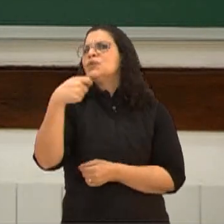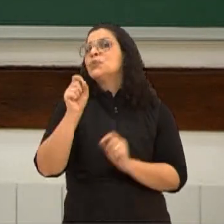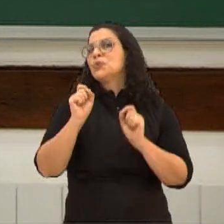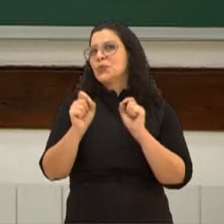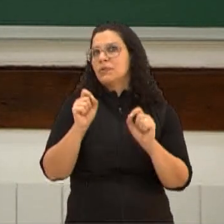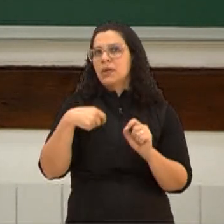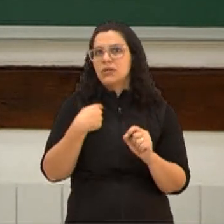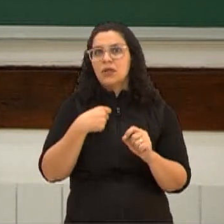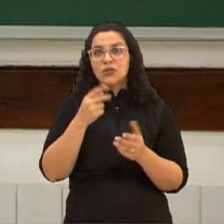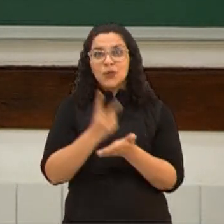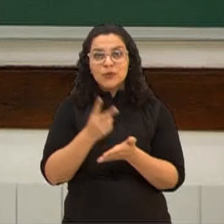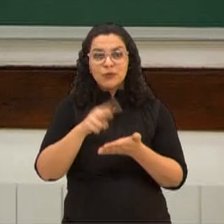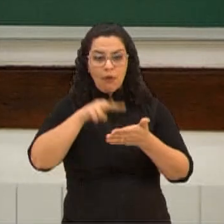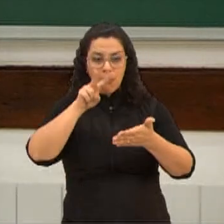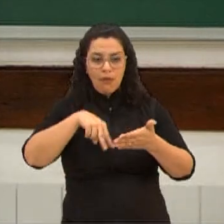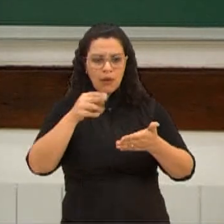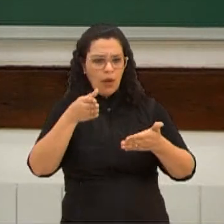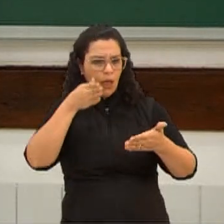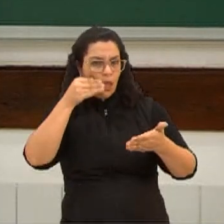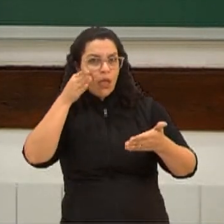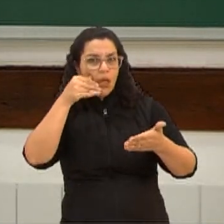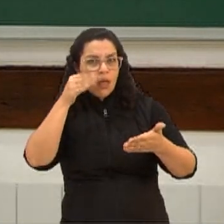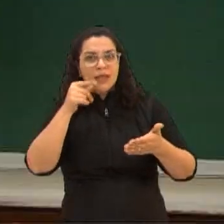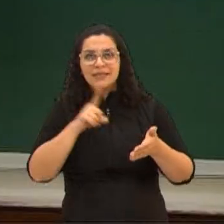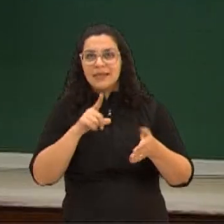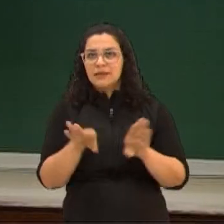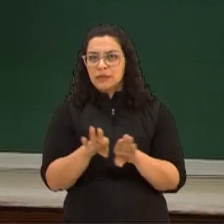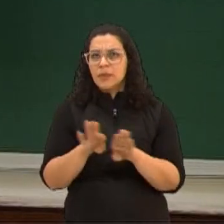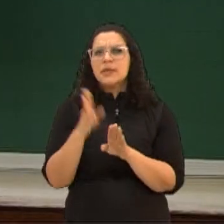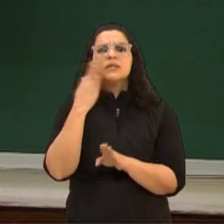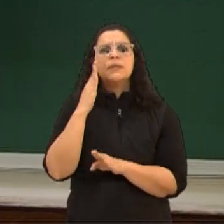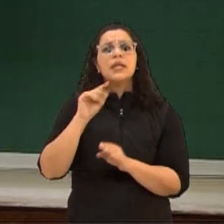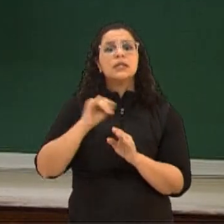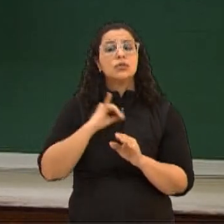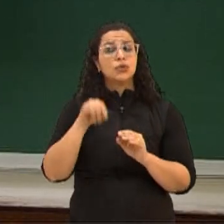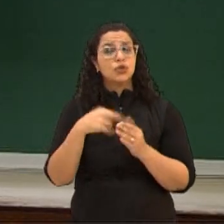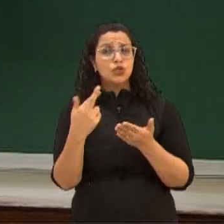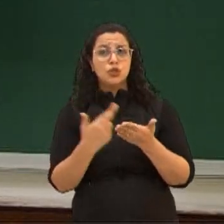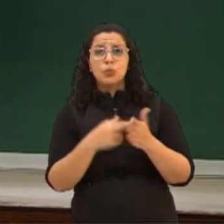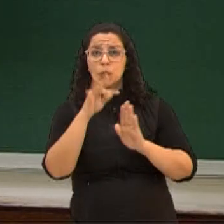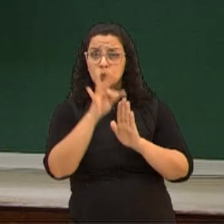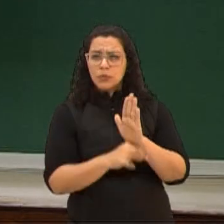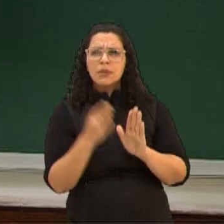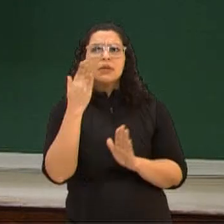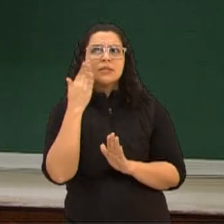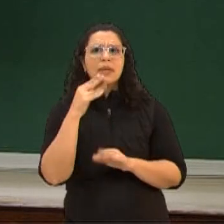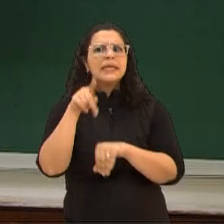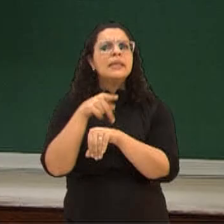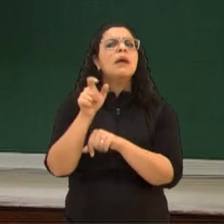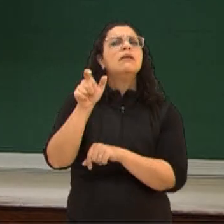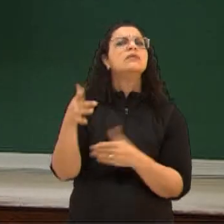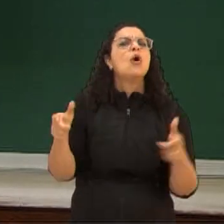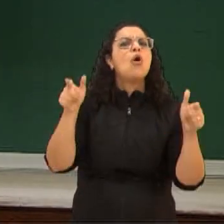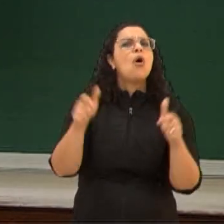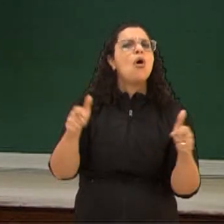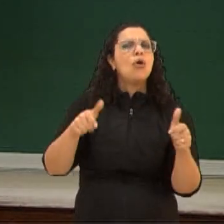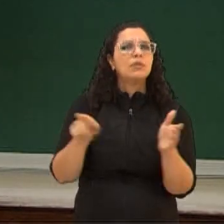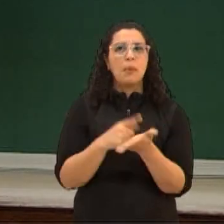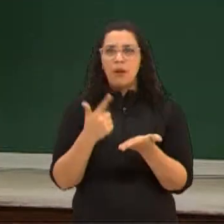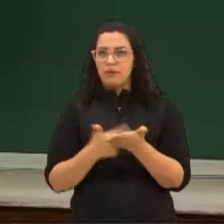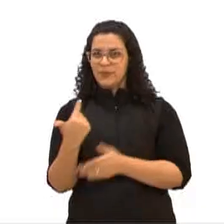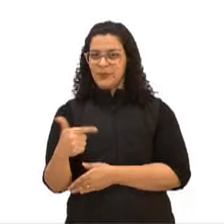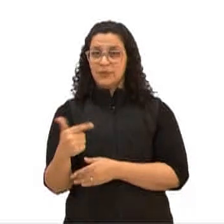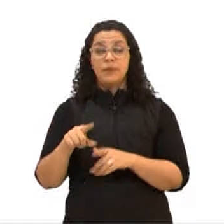falando, mas a gente quer continuar fazendo a leitura ali daquele editorial para saber que país é esse que seria sem